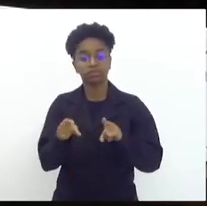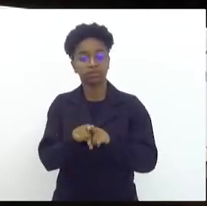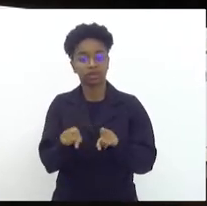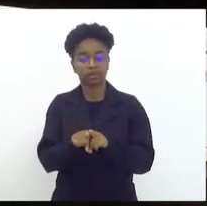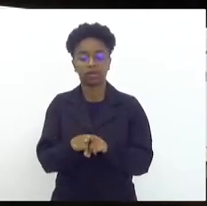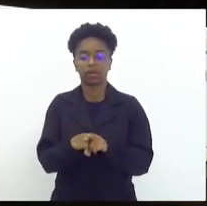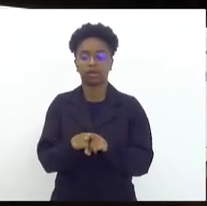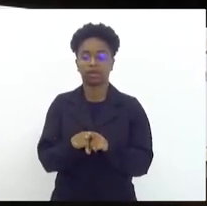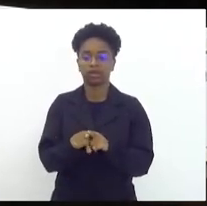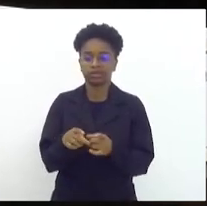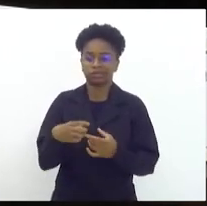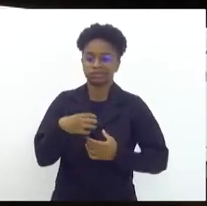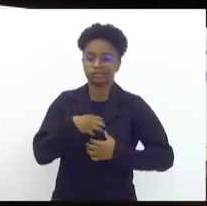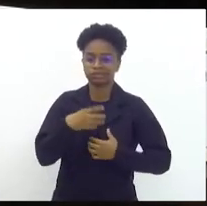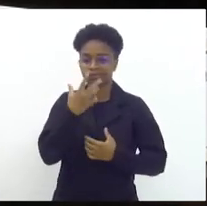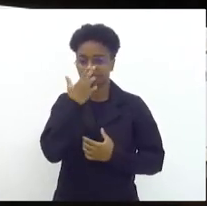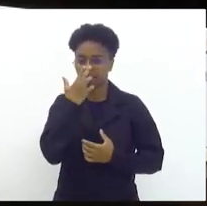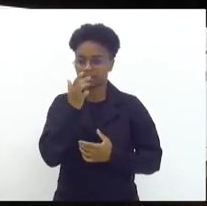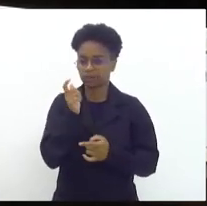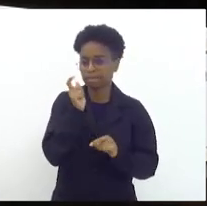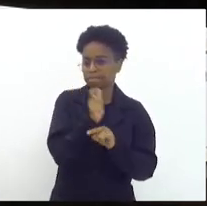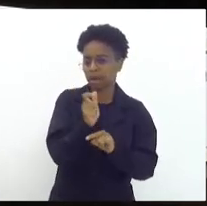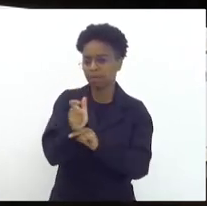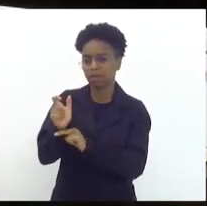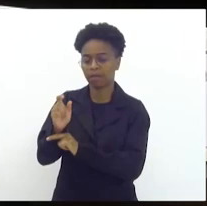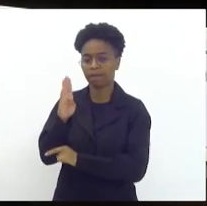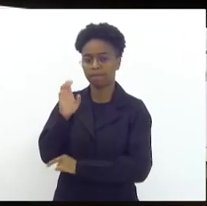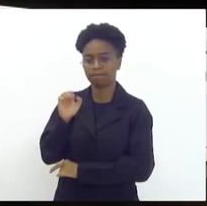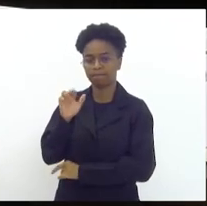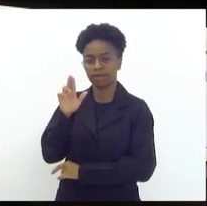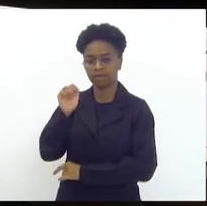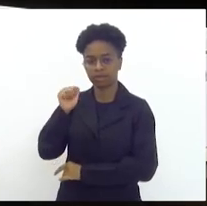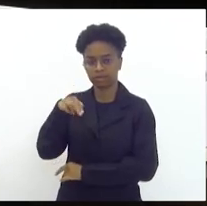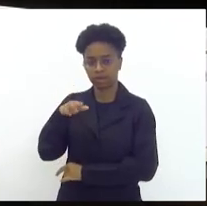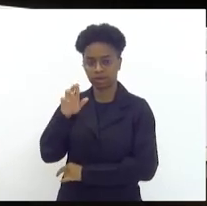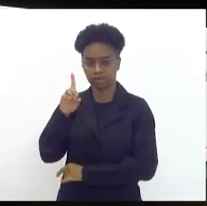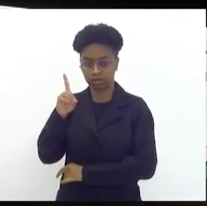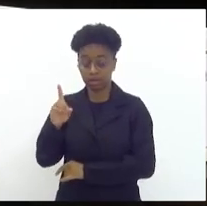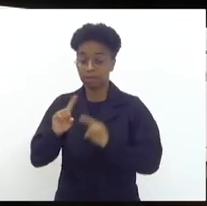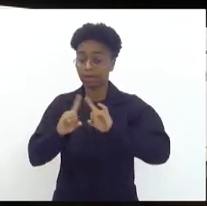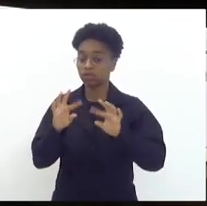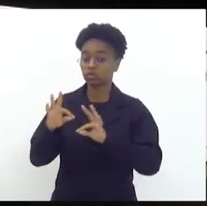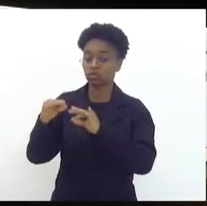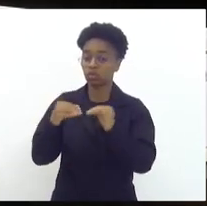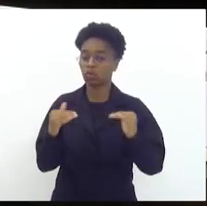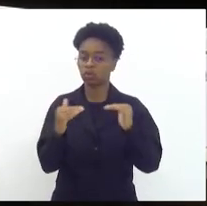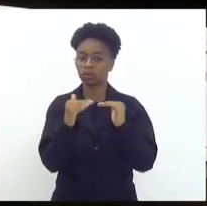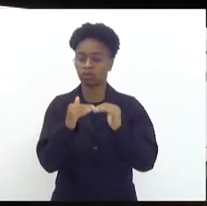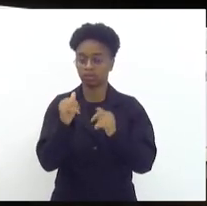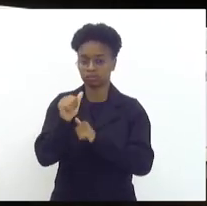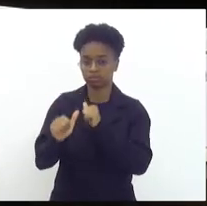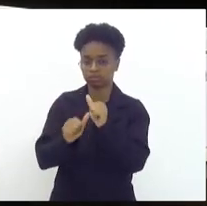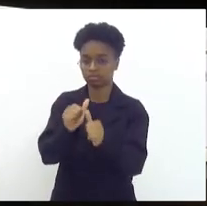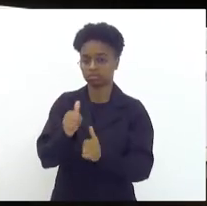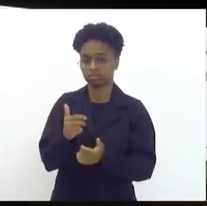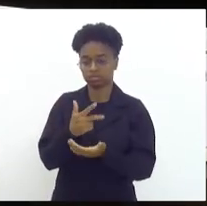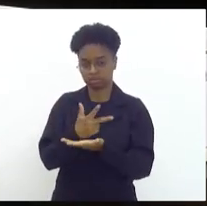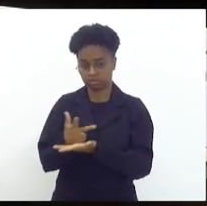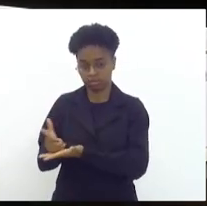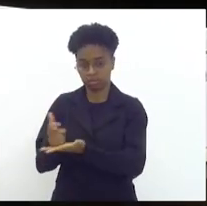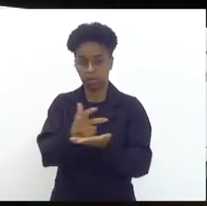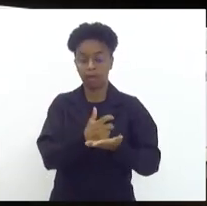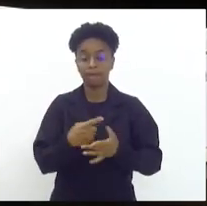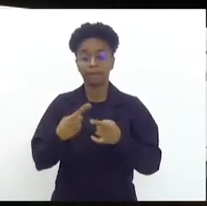de uma forma de alguma forma crítica Bernardo mas todos a favor da reforma tributária até porque a percepção